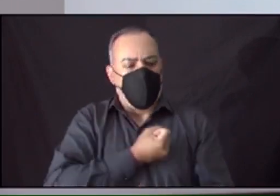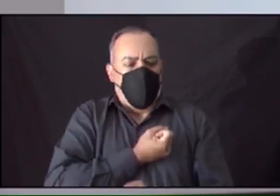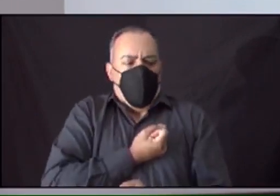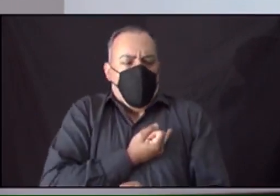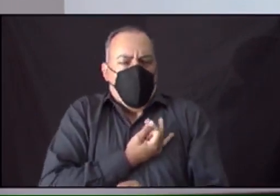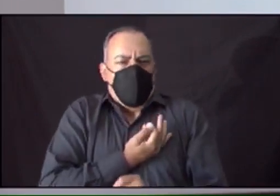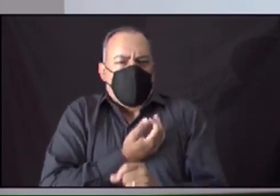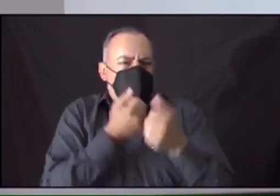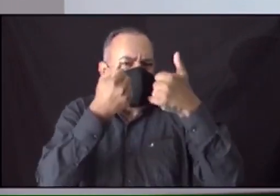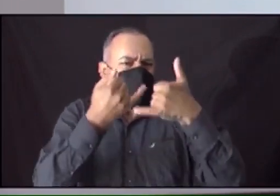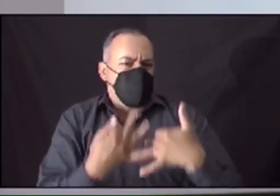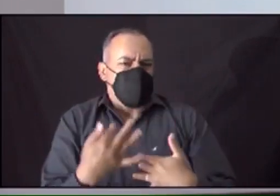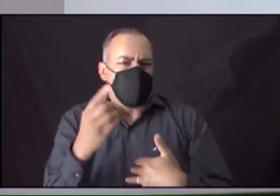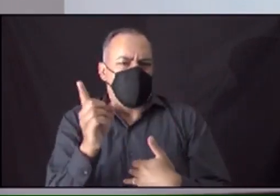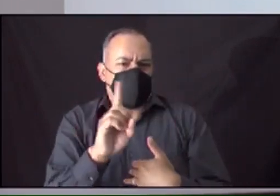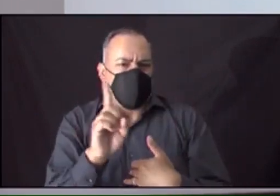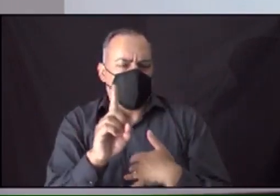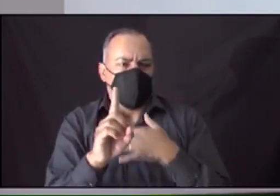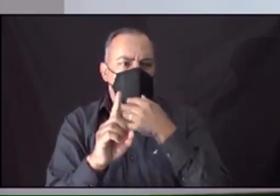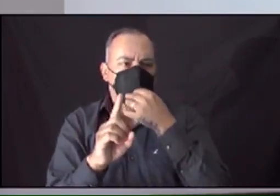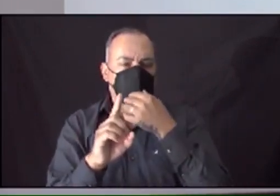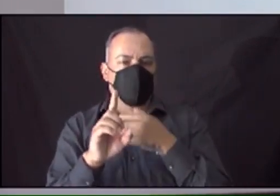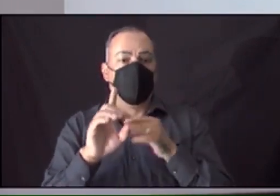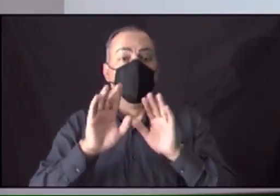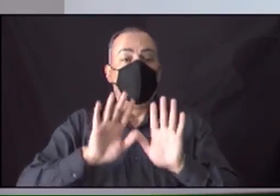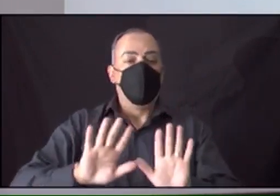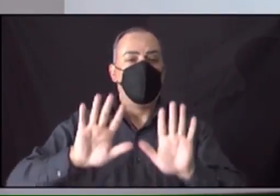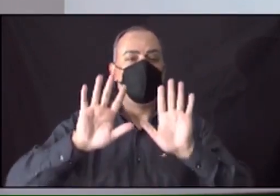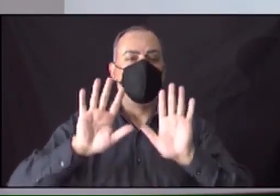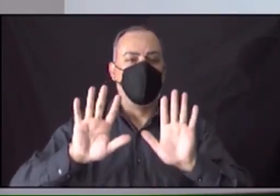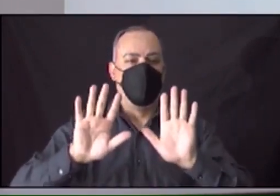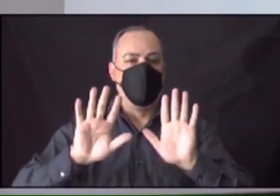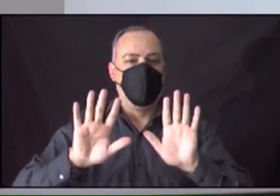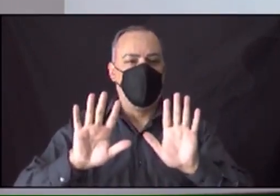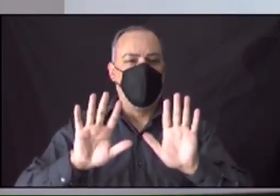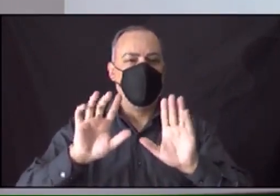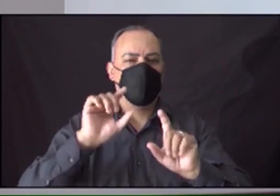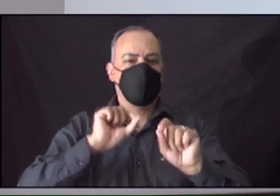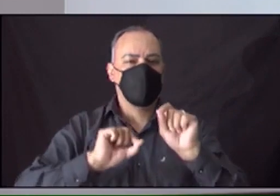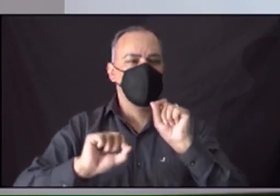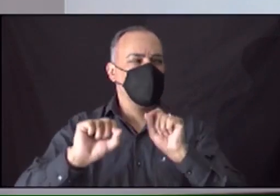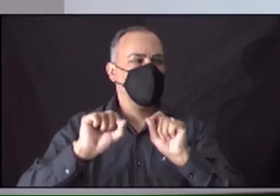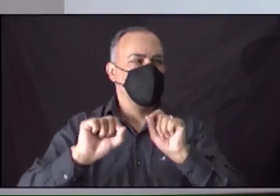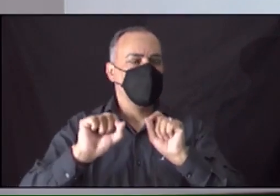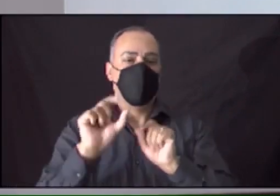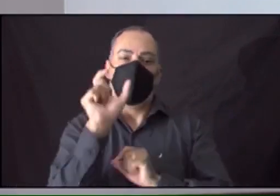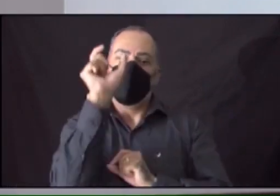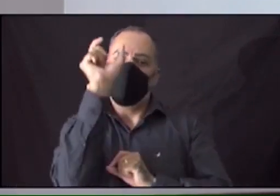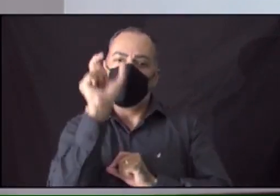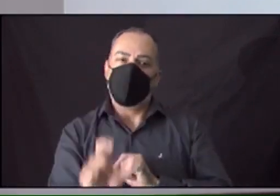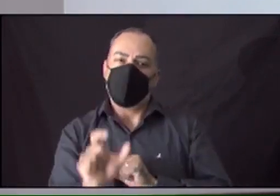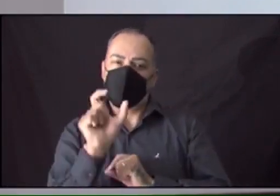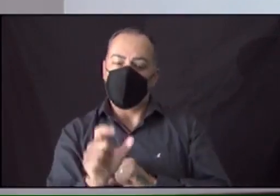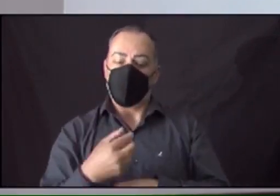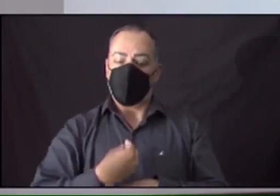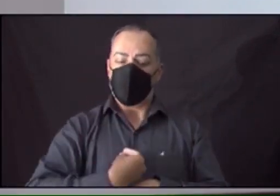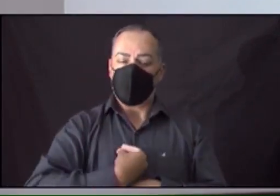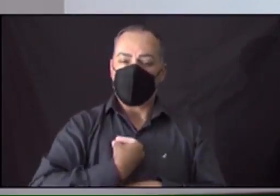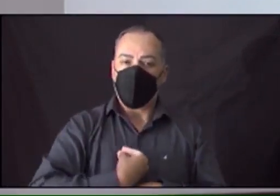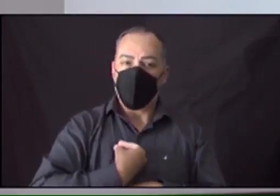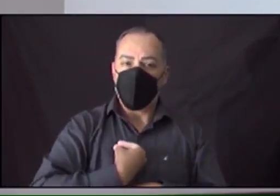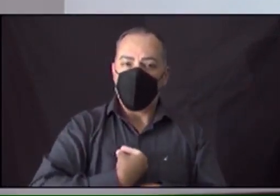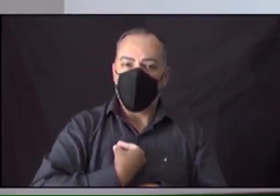números, porque a gente fala de um número, mas eles são pessoas, são vidas